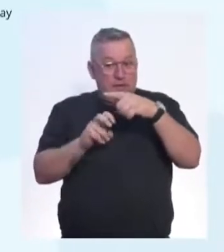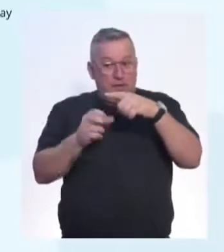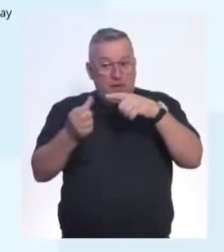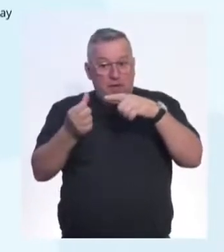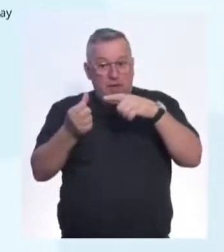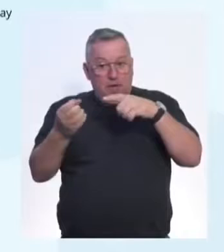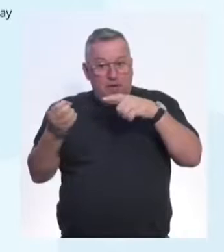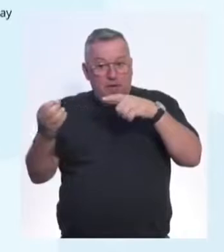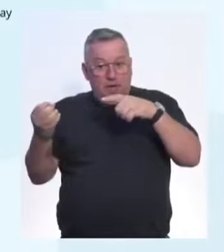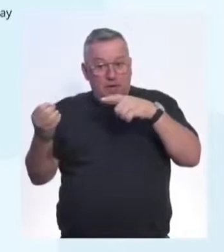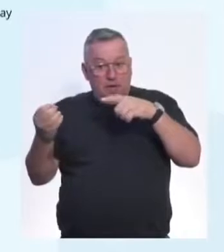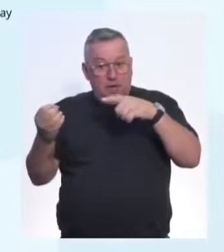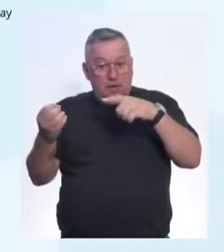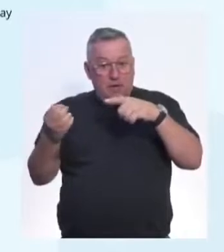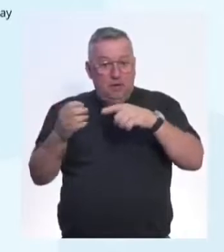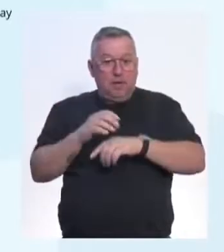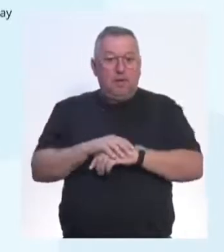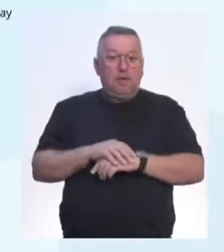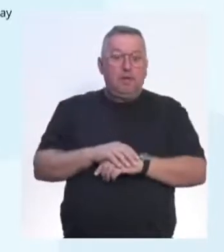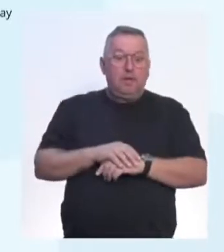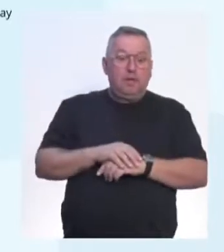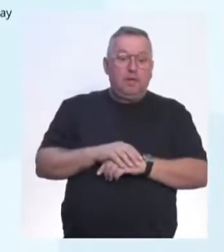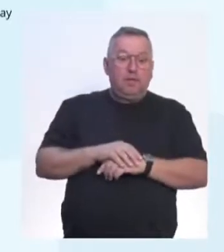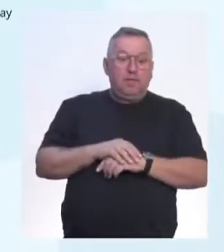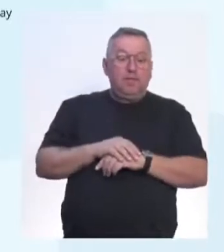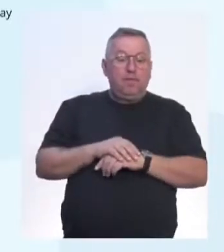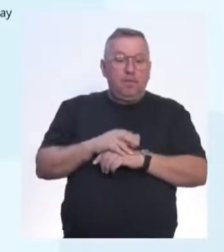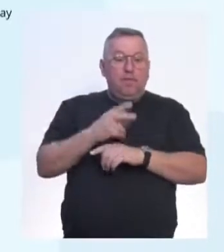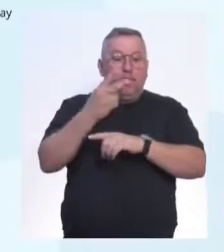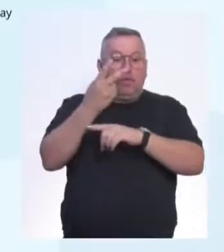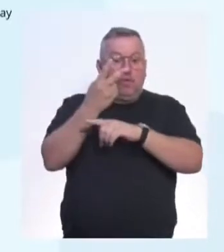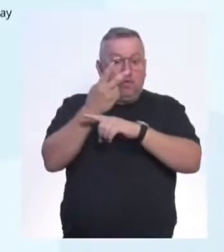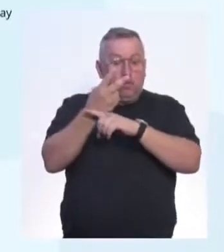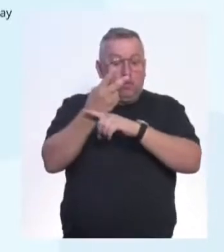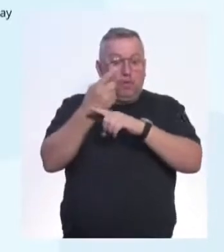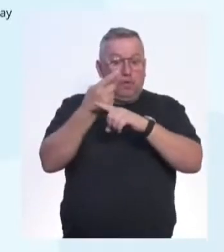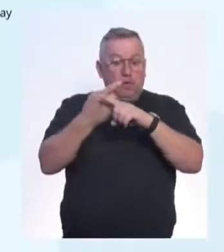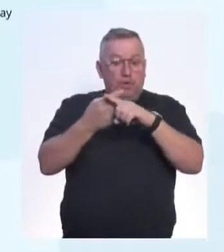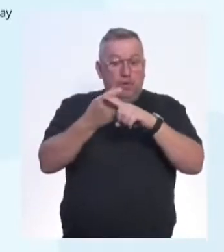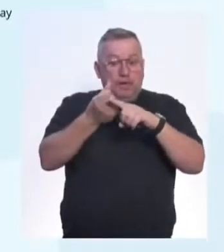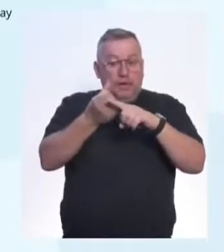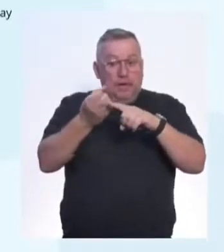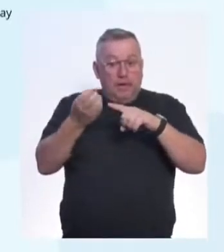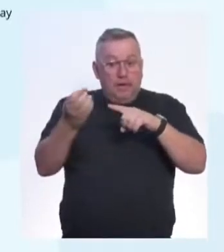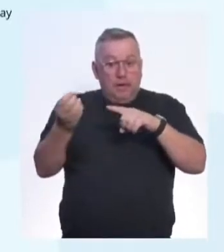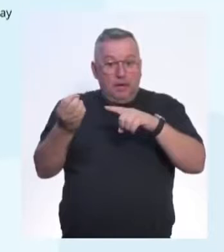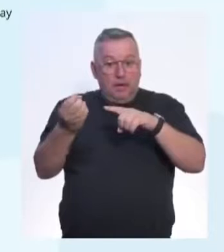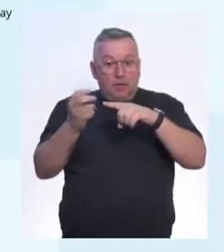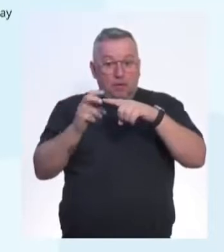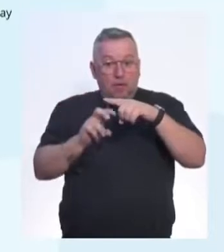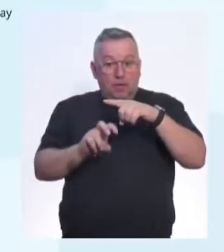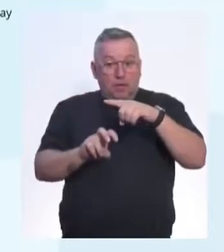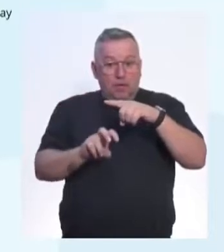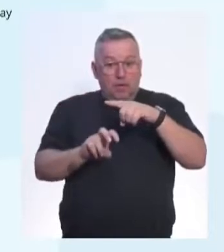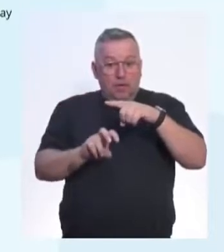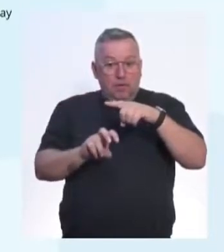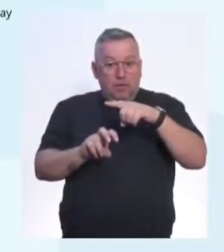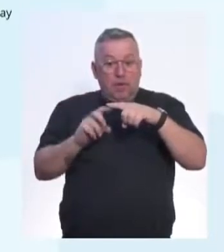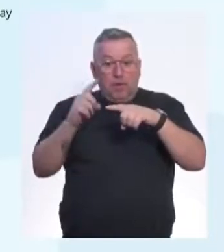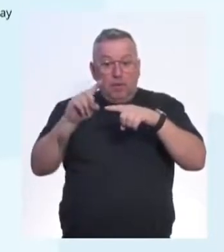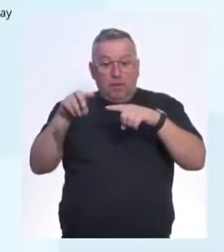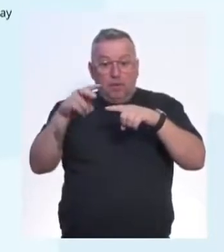multiplico. 2/5 de a multiplicação, como vocês viram anteriormente. 2 vezes 600,